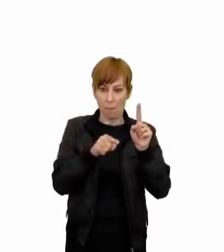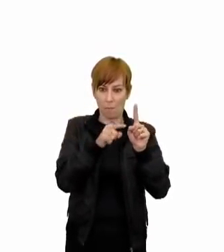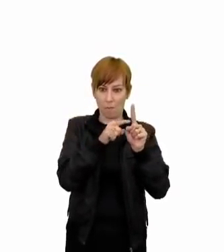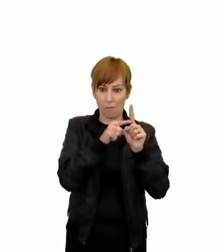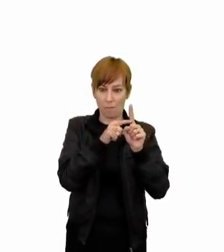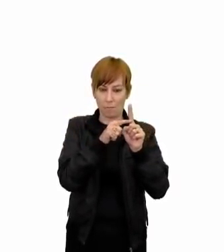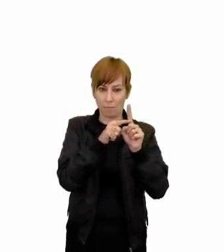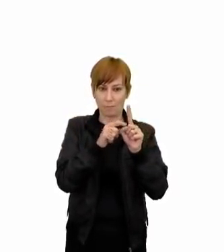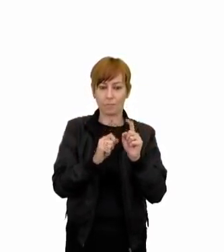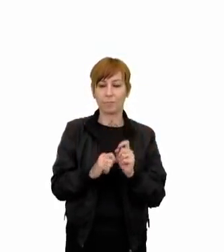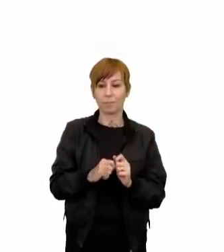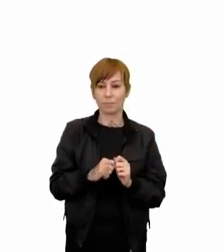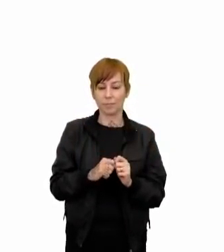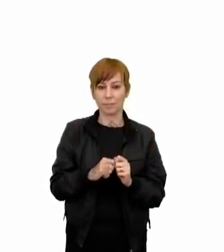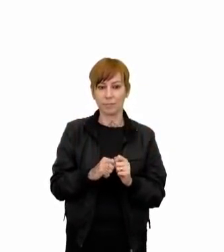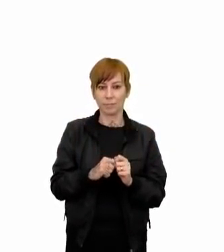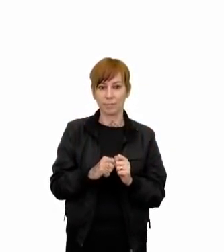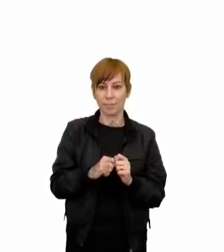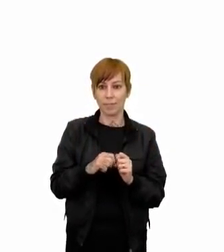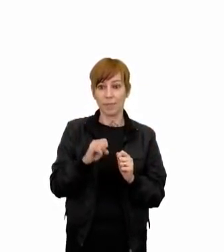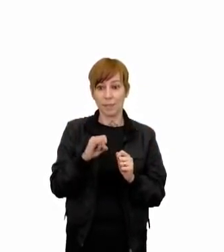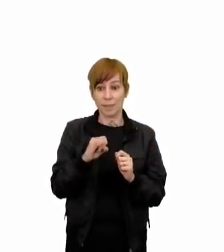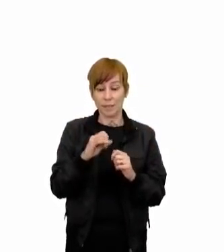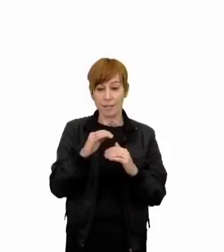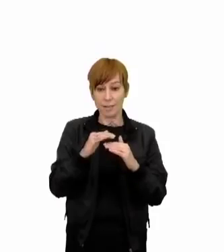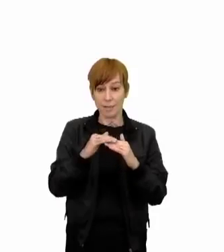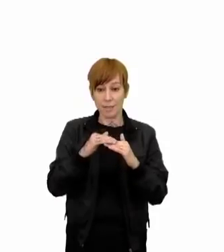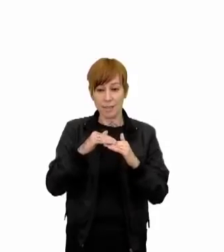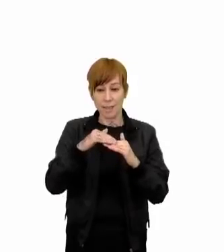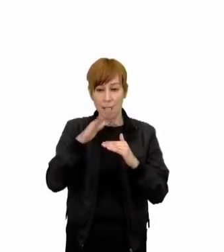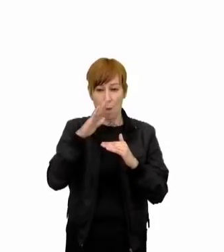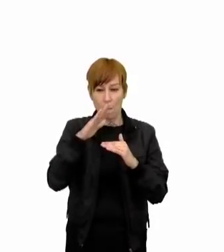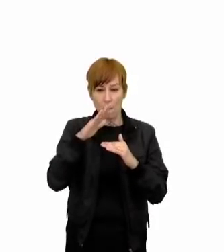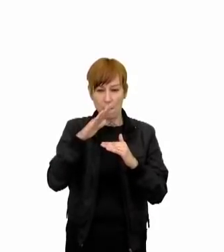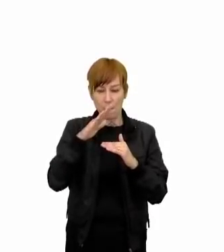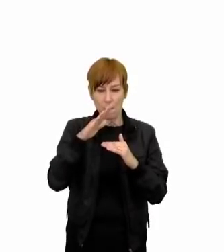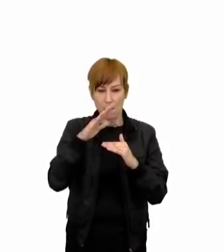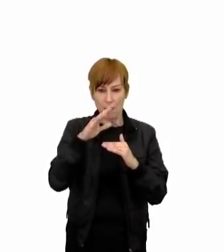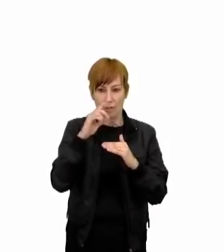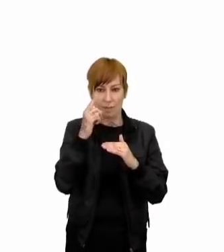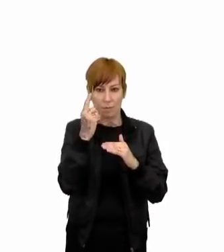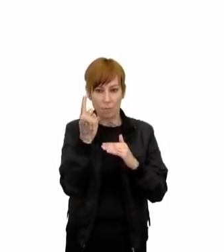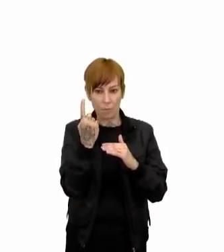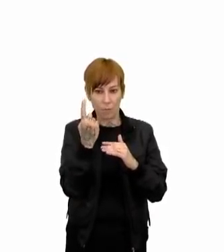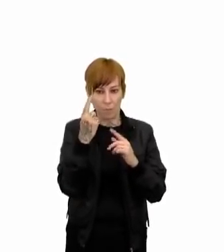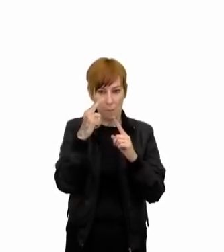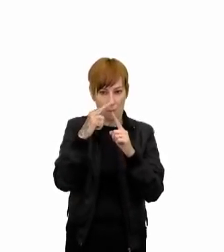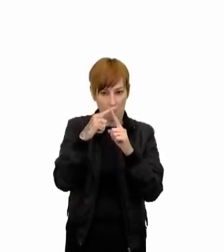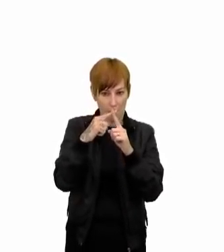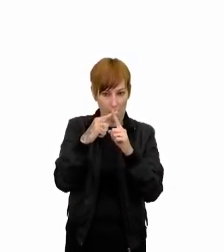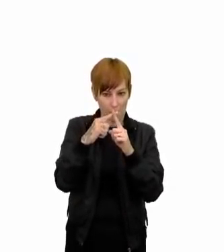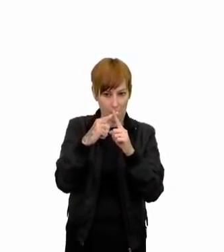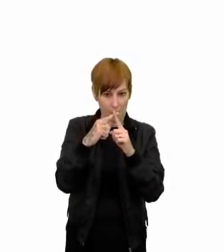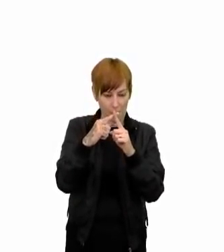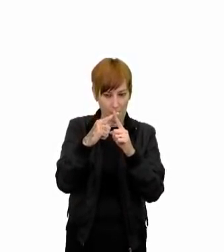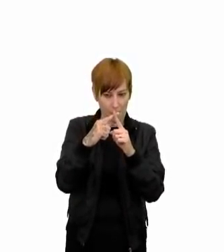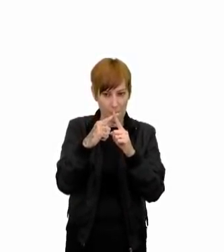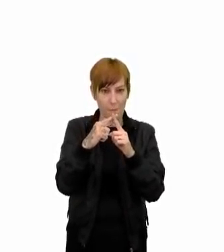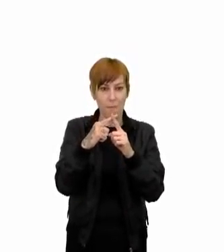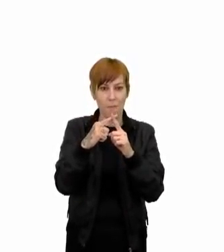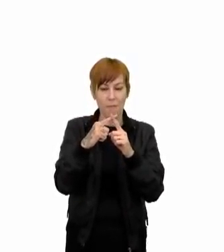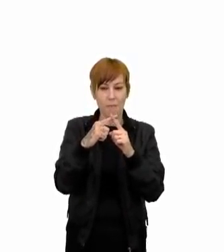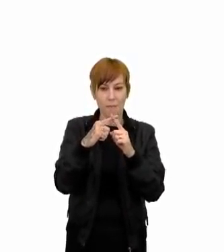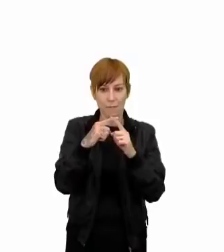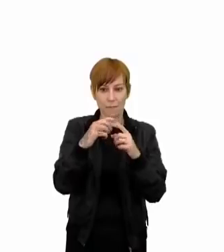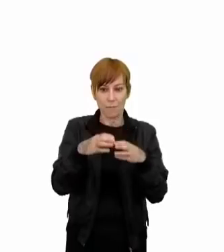aprendeu anteriormente que quando a gente aumenta o lado uma vez, né, ou seja, se a gente duplica ao lado de figuras planas, a